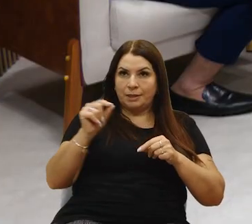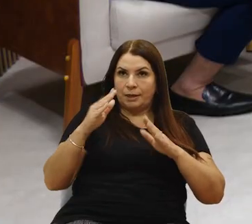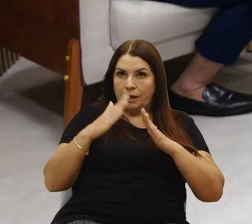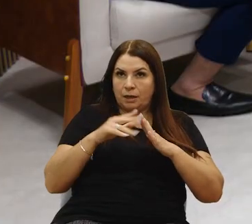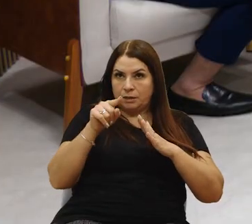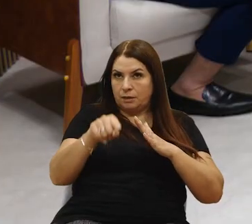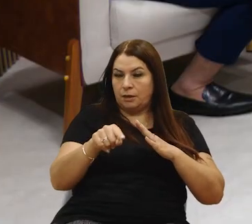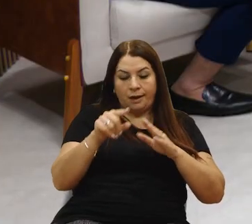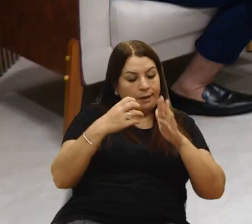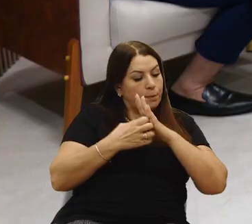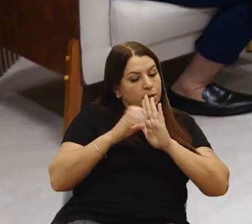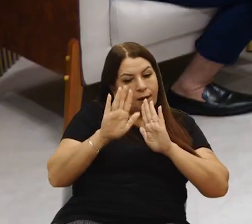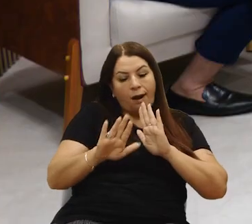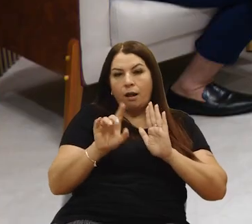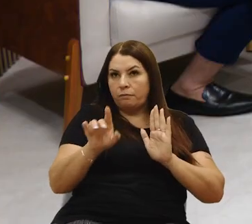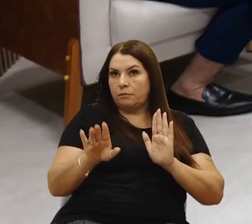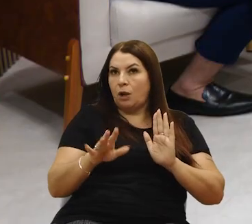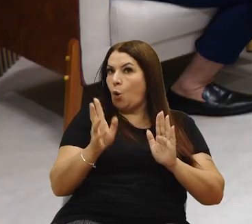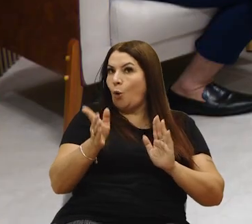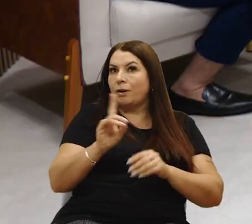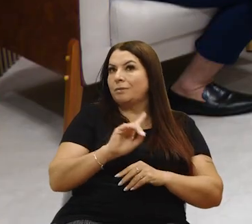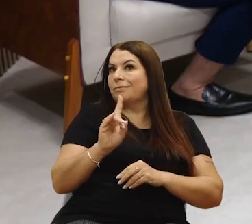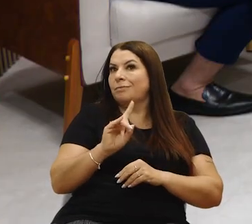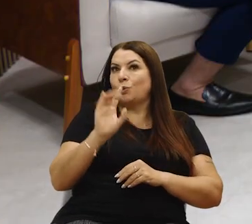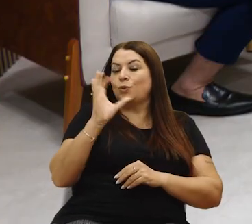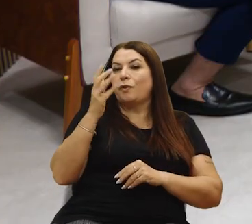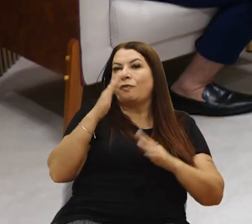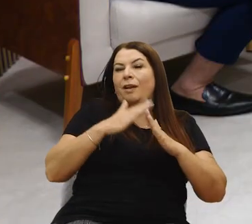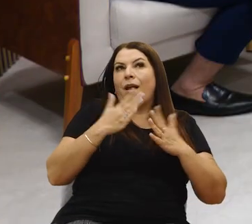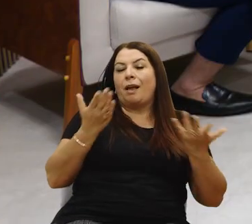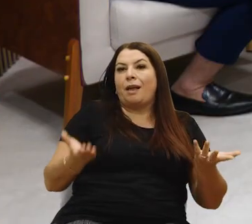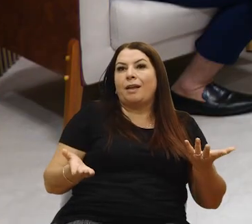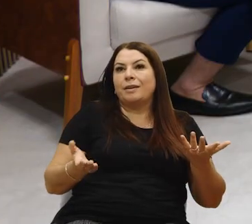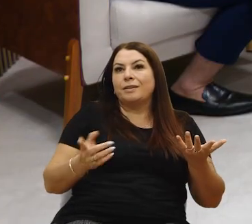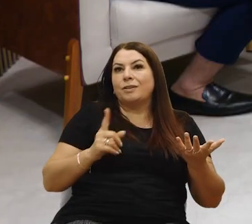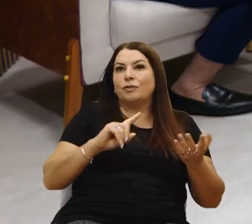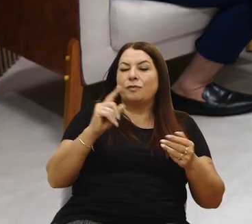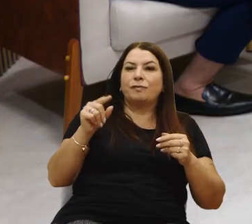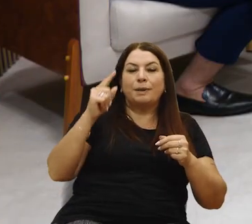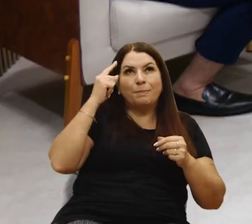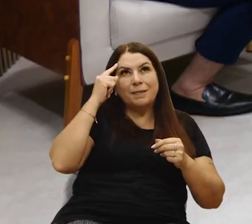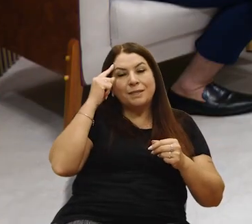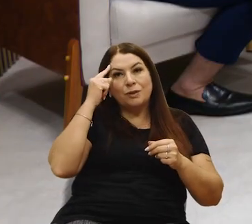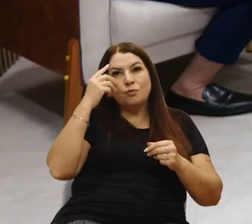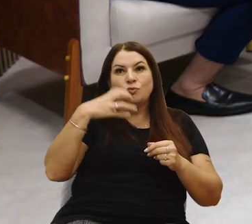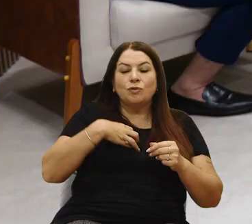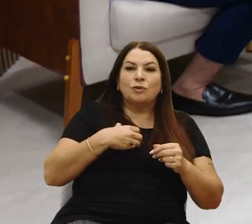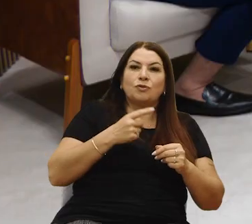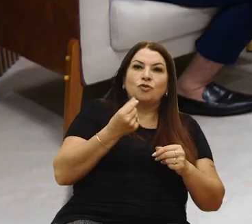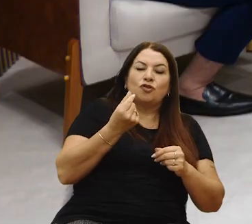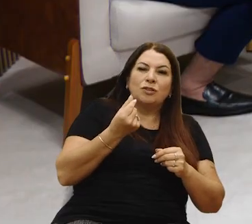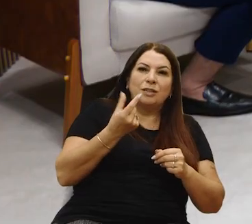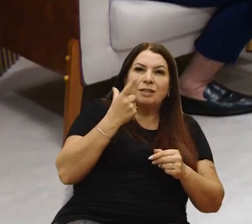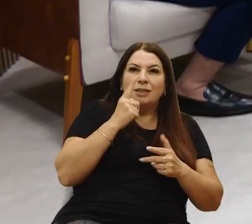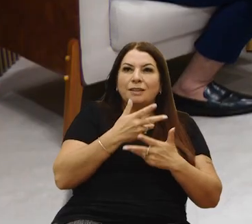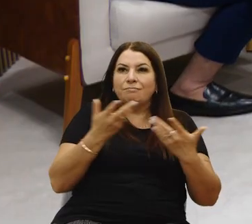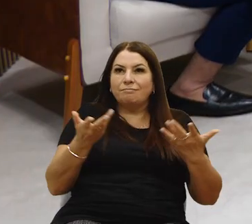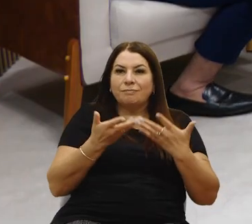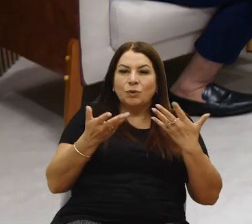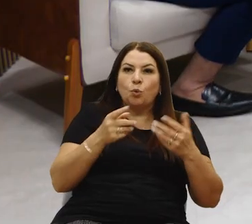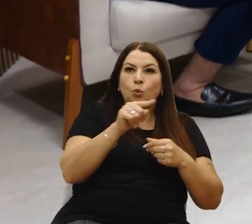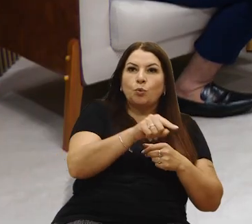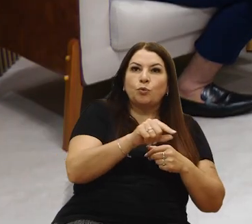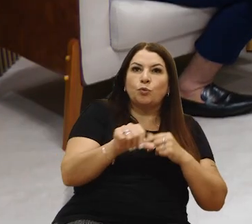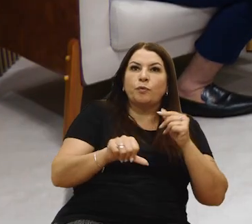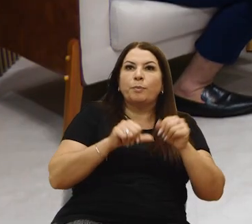e ir para a empresa e era lá que tu... Né? Agora não, tu resolve ficar em casa, tu vai arrumar um jeito de ganhar dinheiro ficando em casa, fazendo, né? Ou